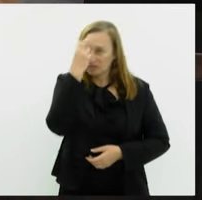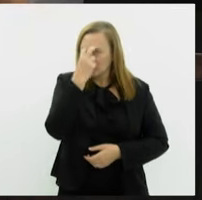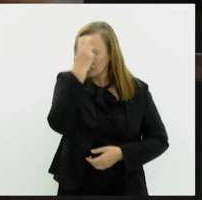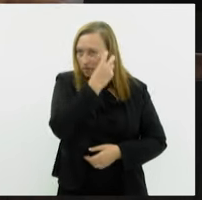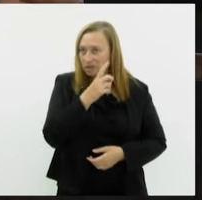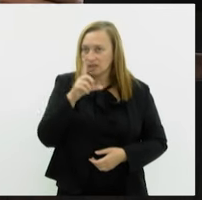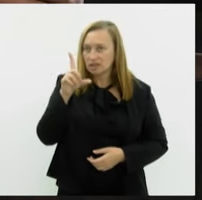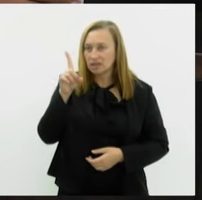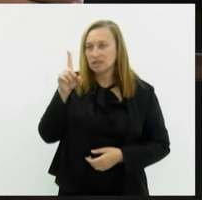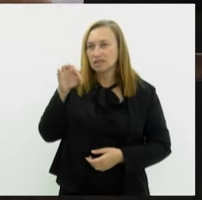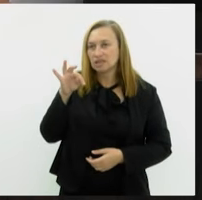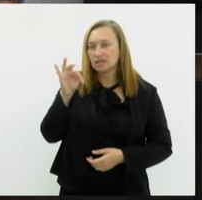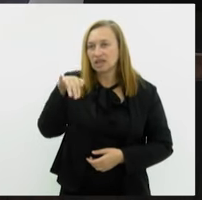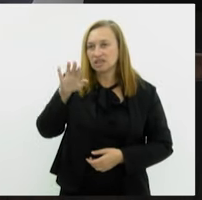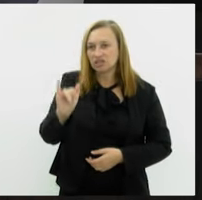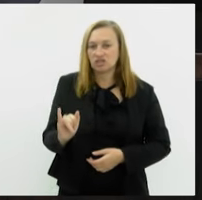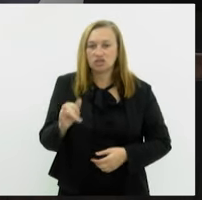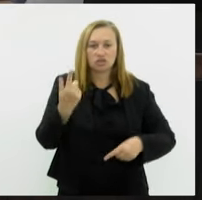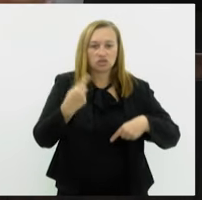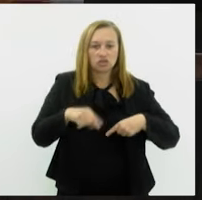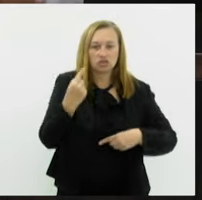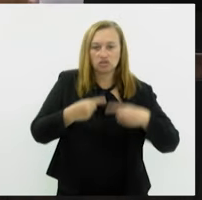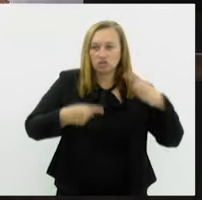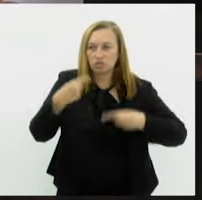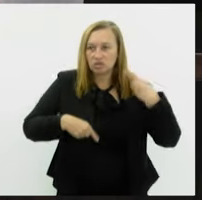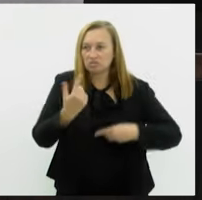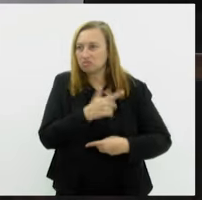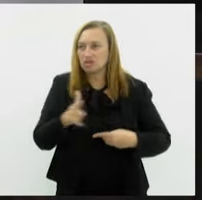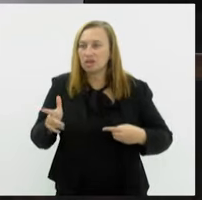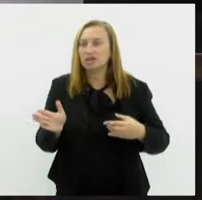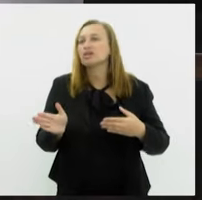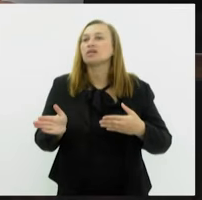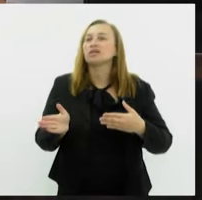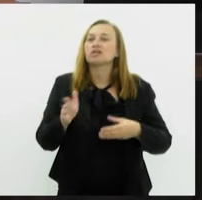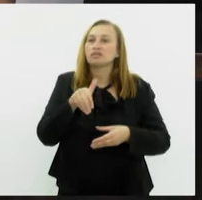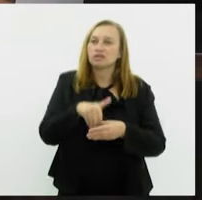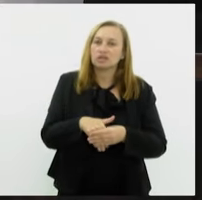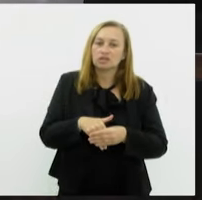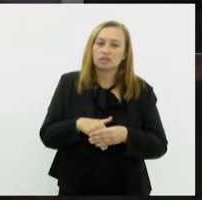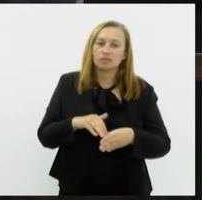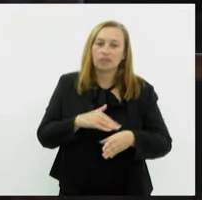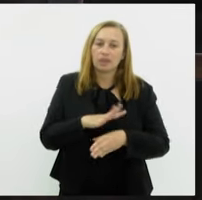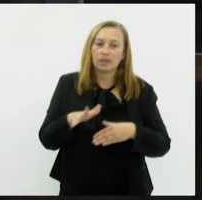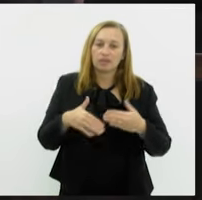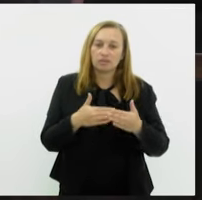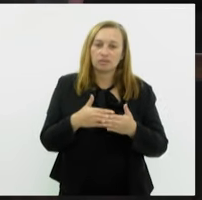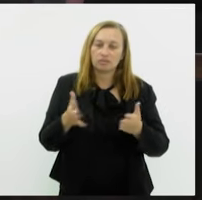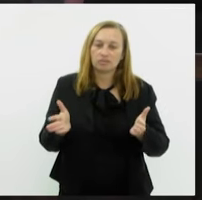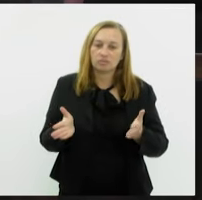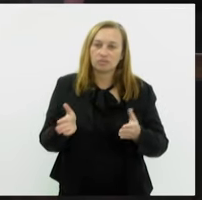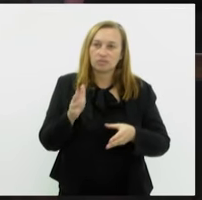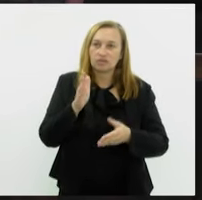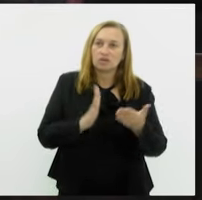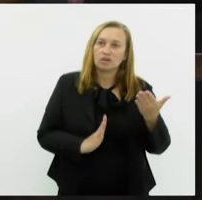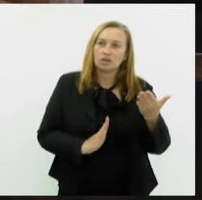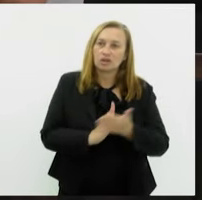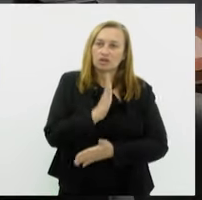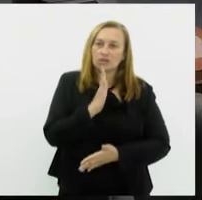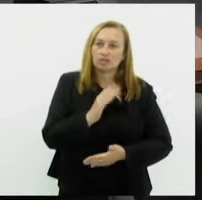Vieira. Em discussão, não havendo quem queira discutir, encerrada a discussão. Em votação, senhores que aprovam, permaneçam como